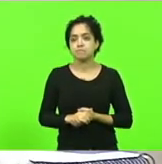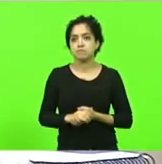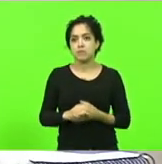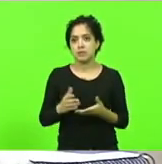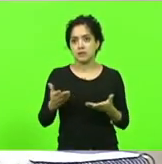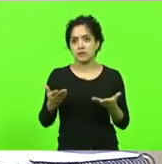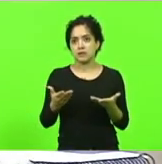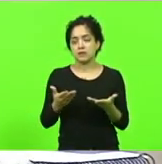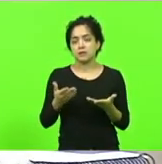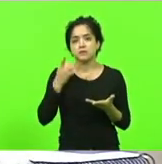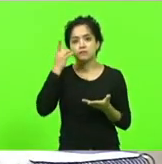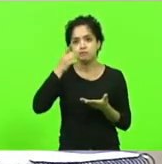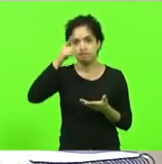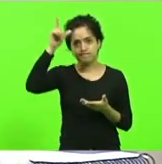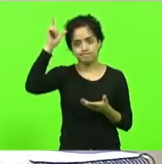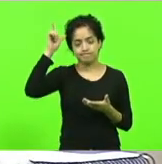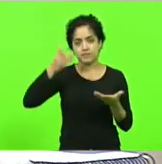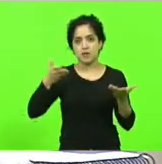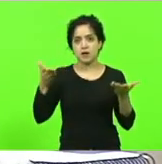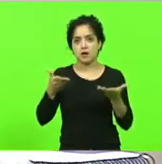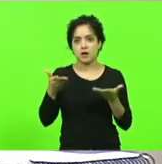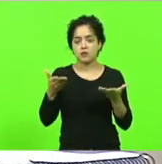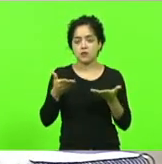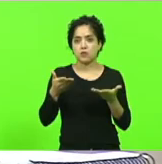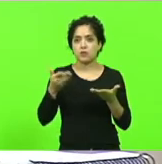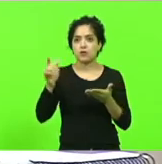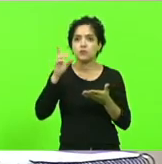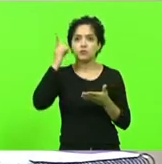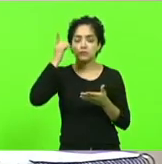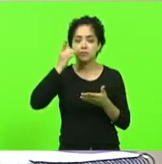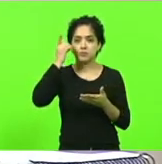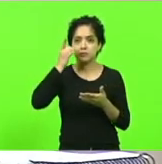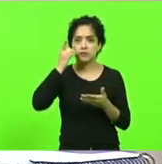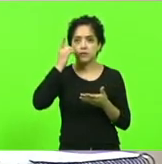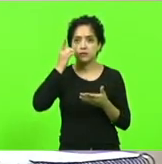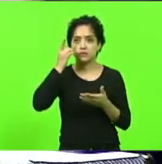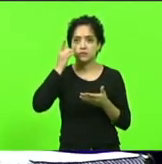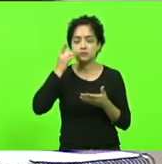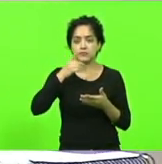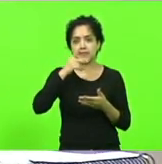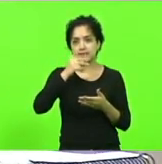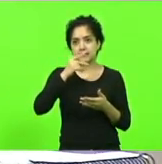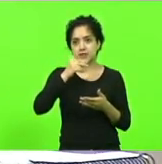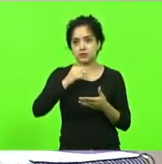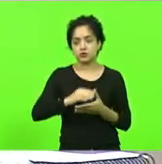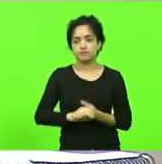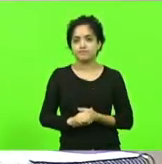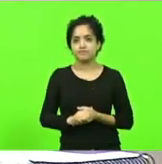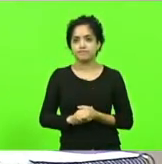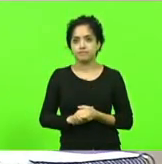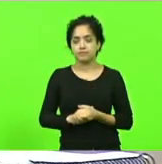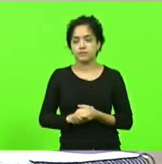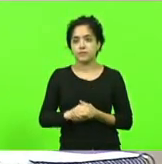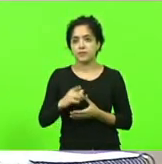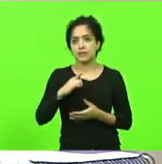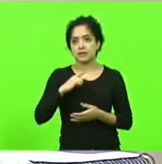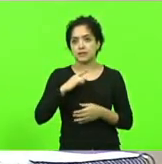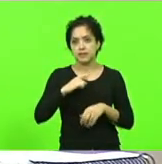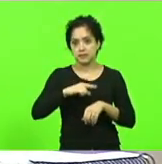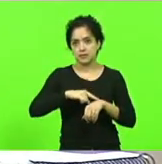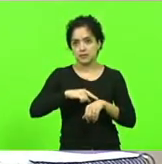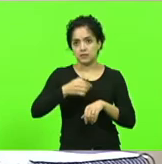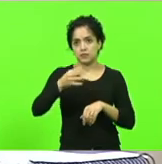Obrigado, deputado Sargento Lima. Próximo deputado, o deputado Kennedy Nunes. Vossa Excelência terá 10 minutos,